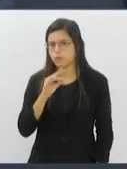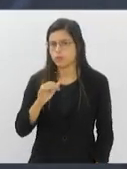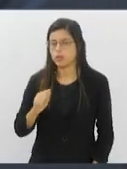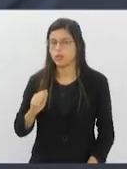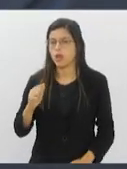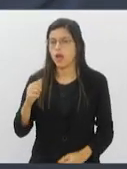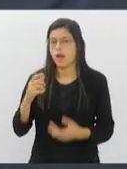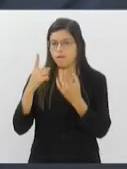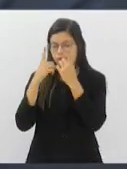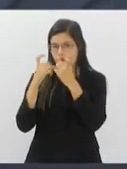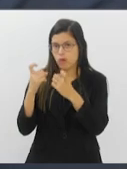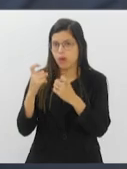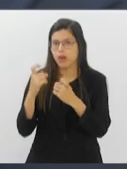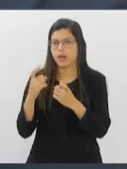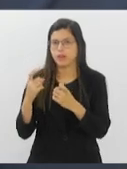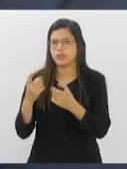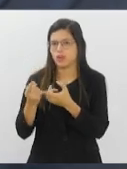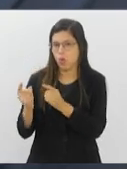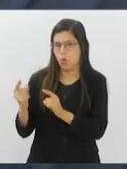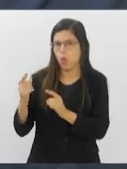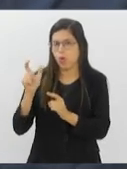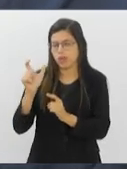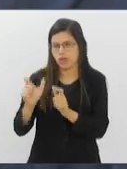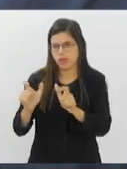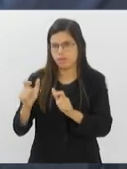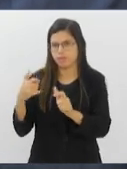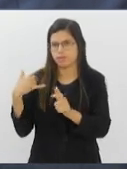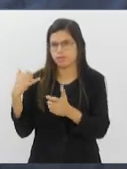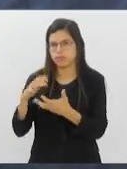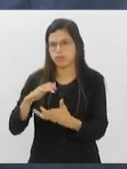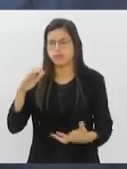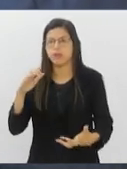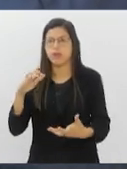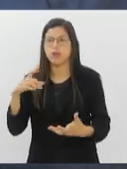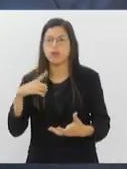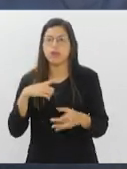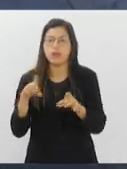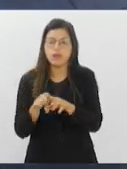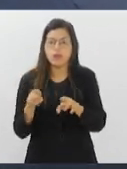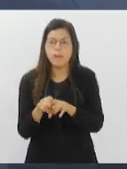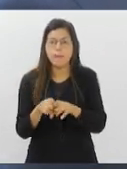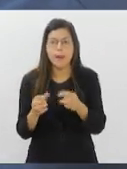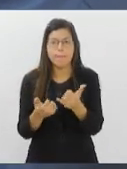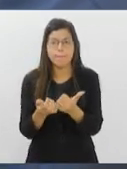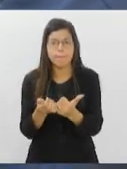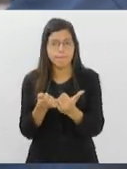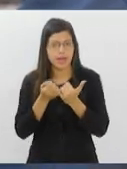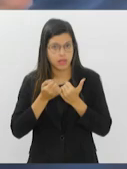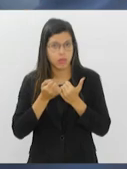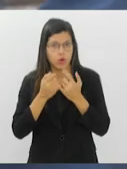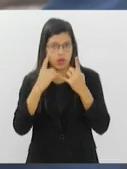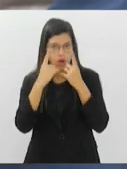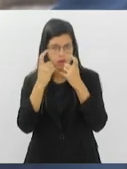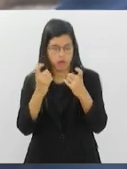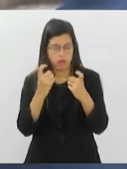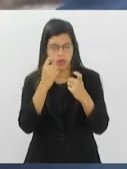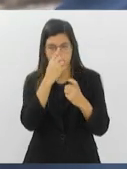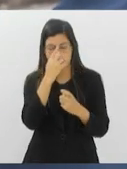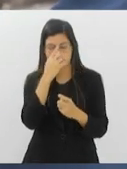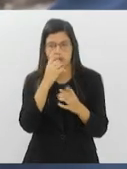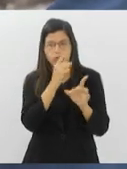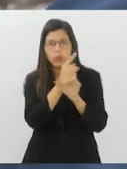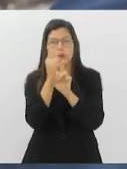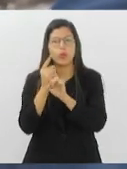vai... Além da violência física, né, que você está falando, tem a violência patrimonial. O que nós encontramos hoje muito